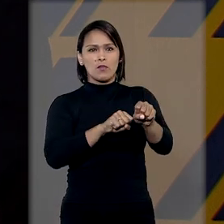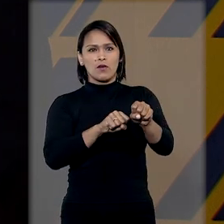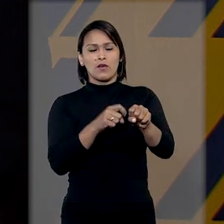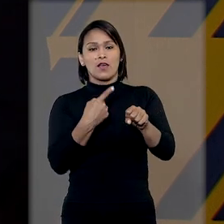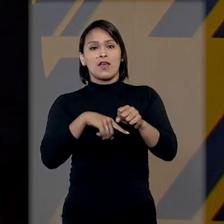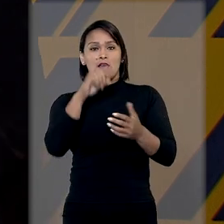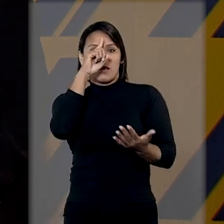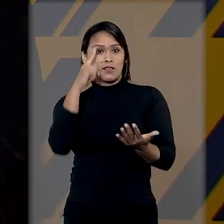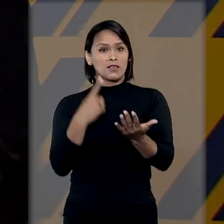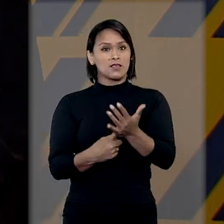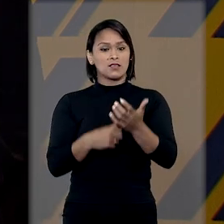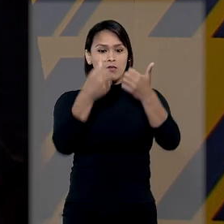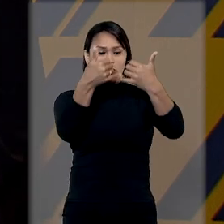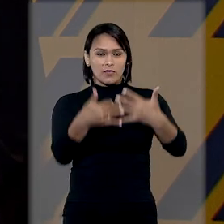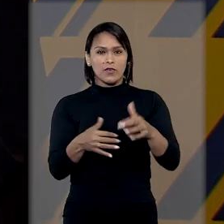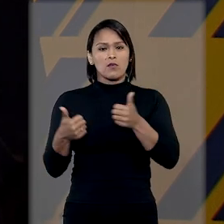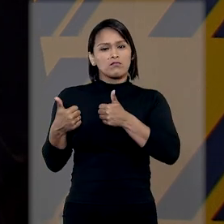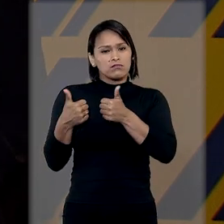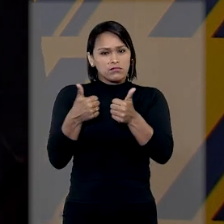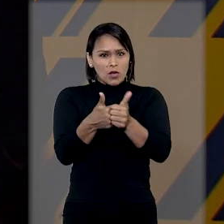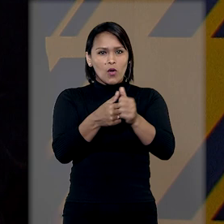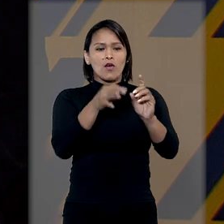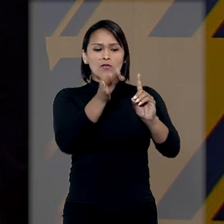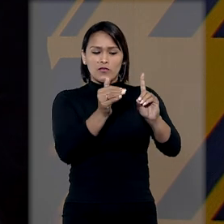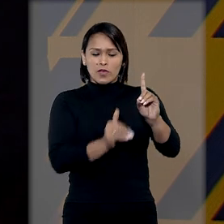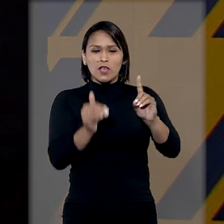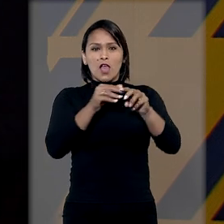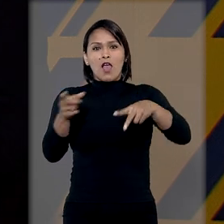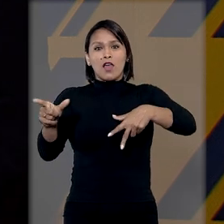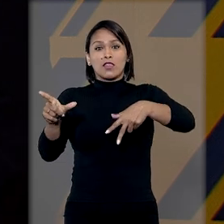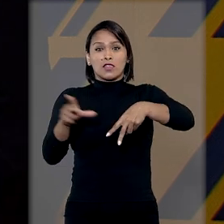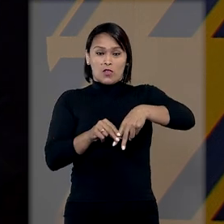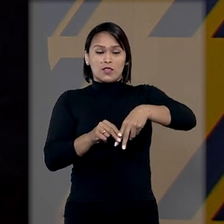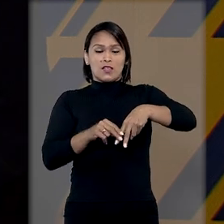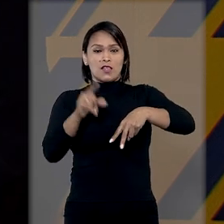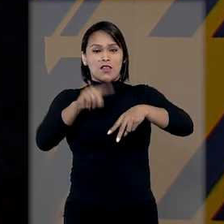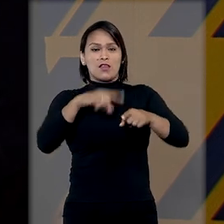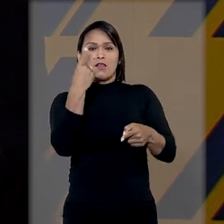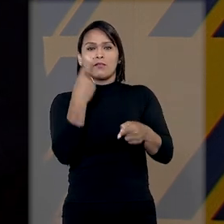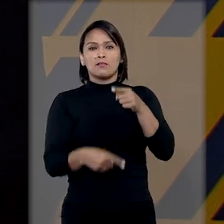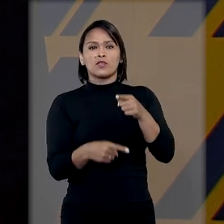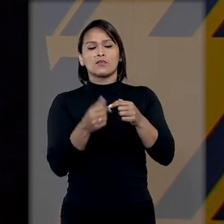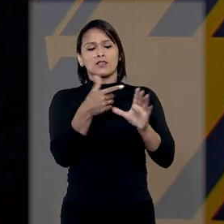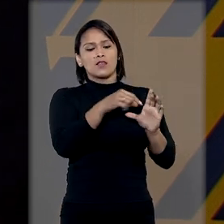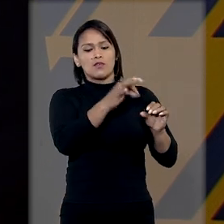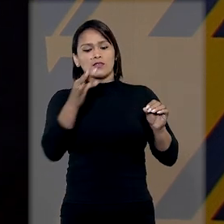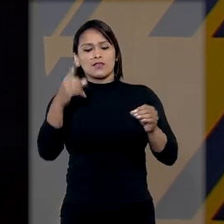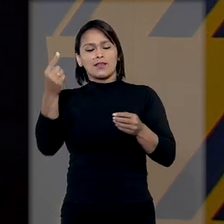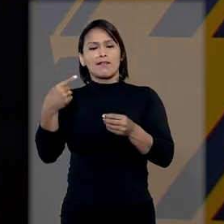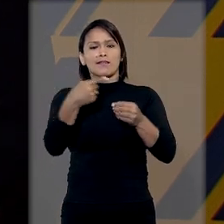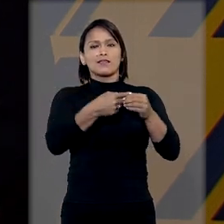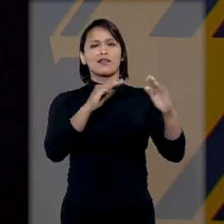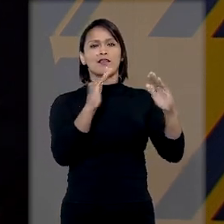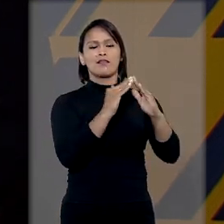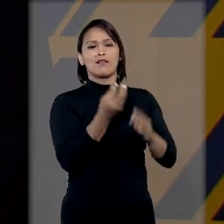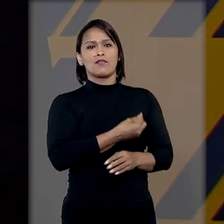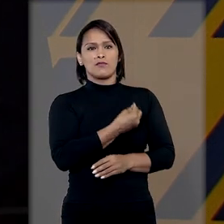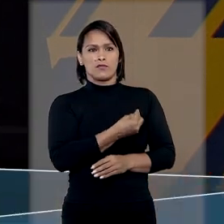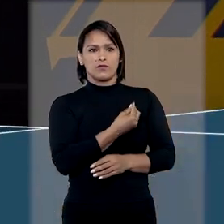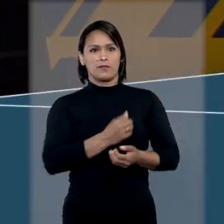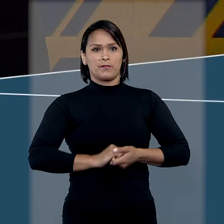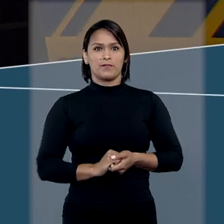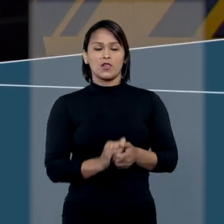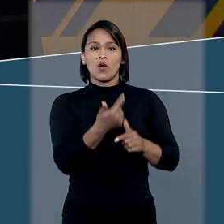formalizada. A decisão determina o monitoramento da magistrada por tornozeleira eletrônica e a proibição de saída da comarca de